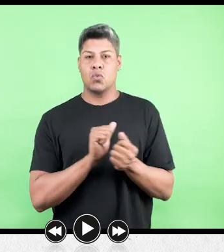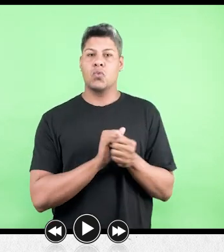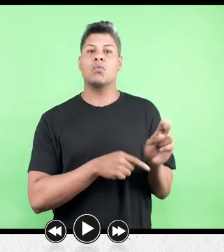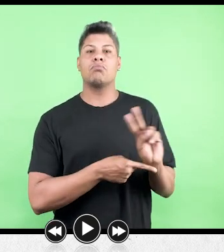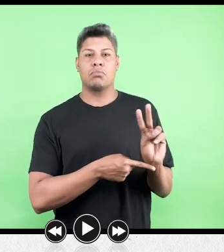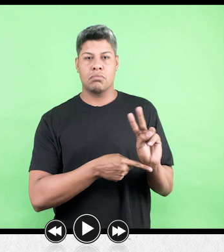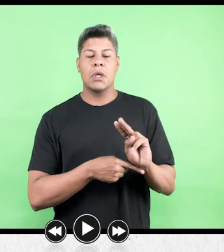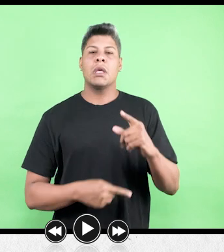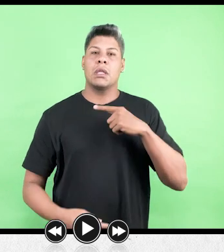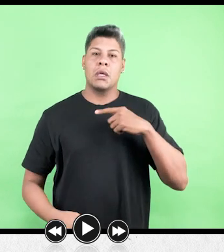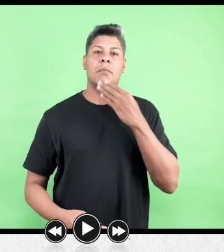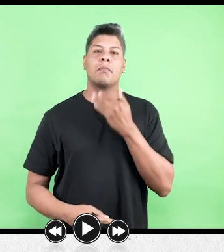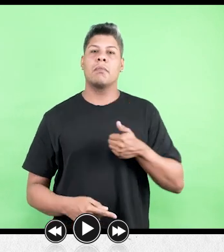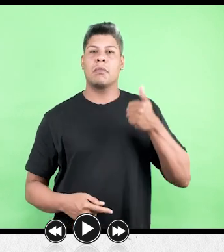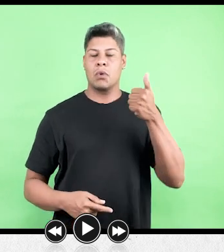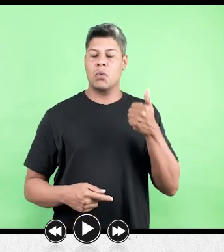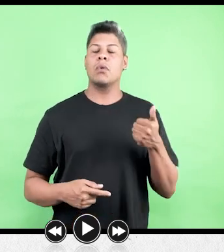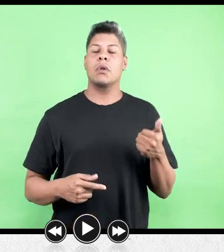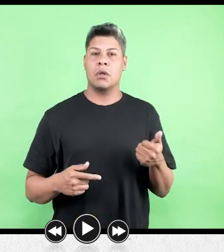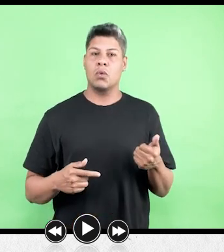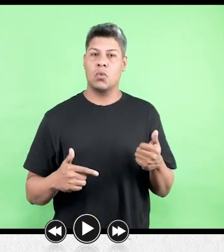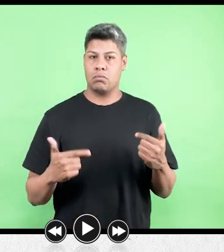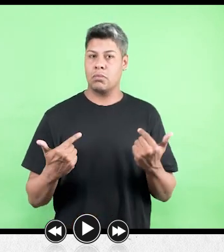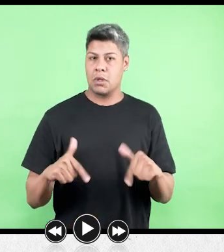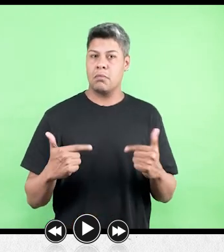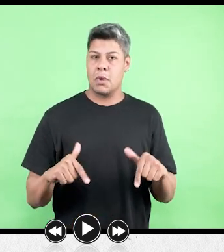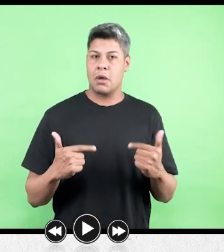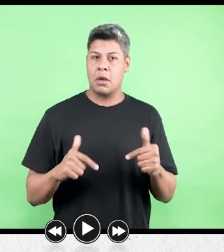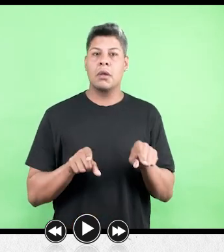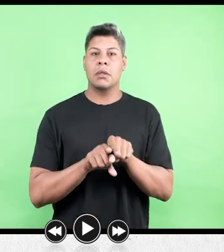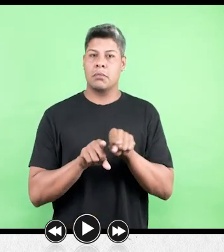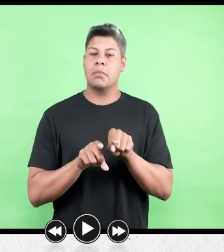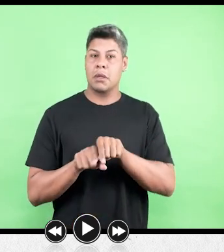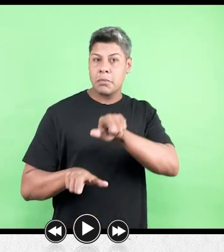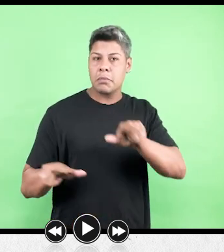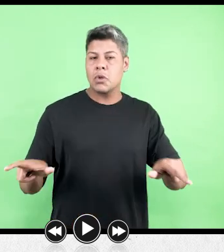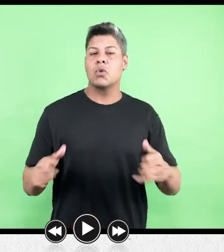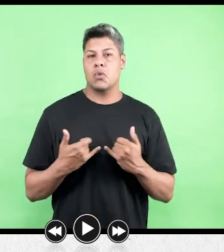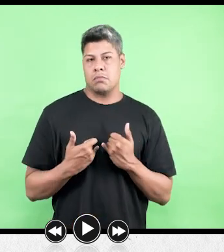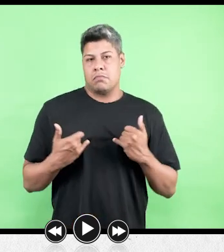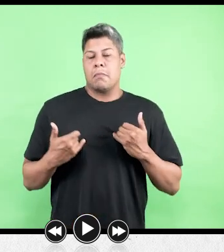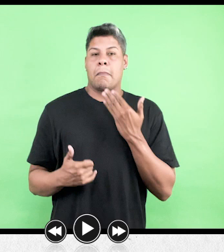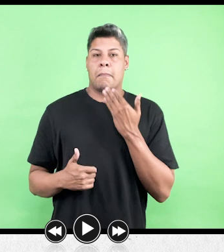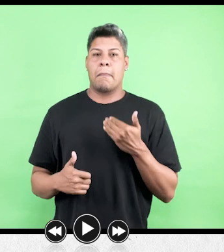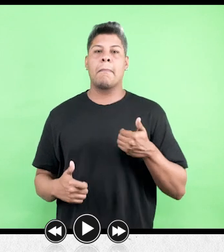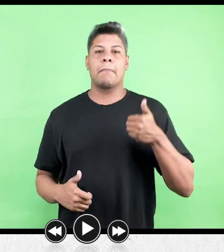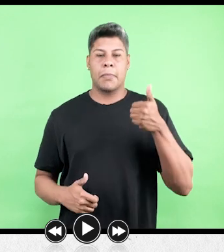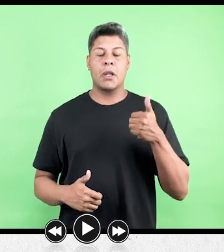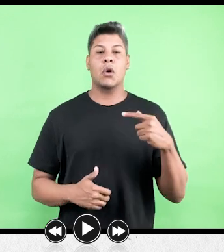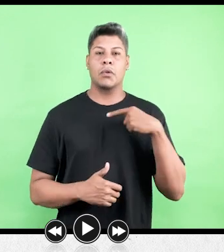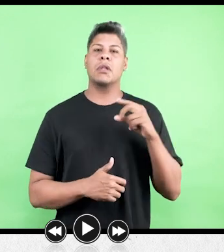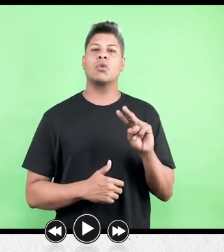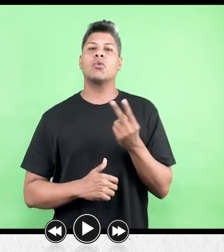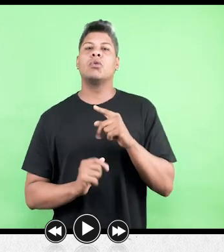tenha uma melhoria da qualidade dos serviços e, consequentemente, uma maior satisfação dos usuários. E aí a gente tem